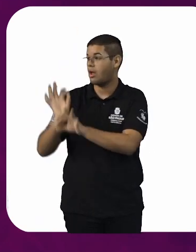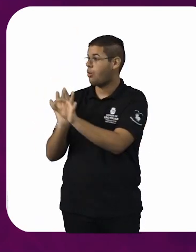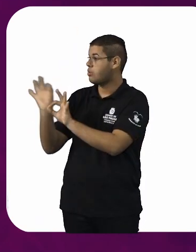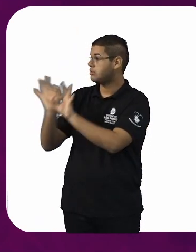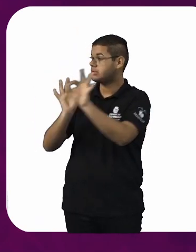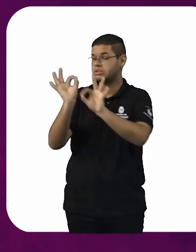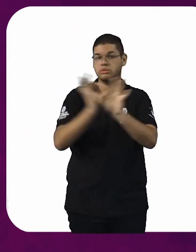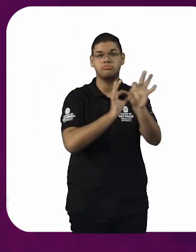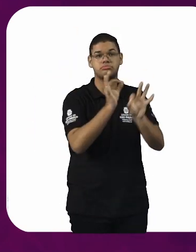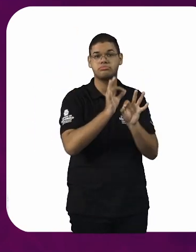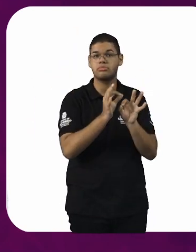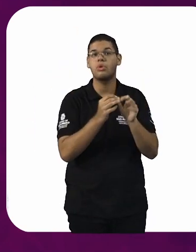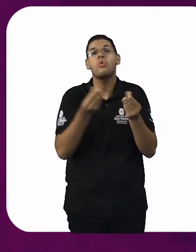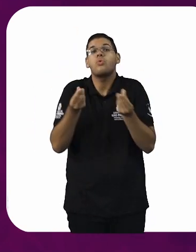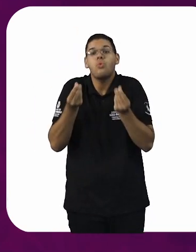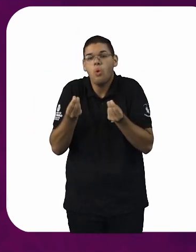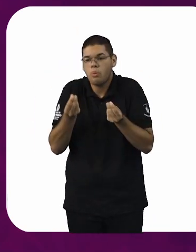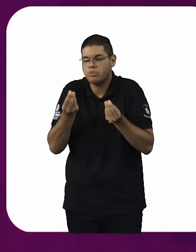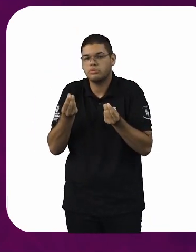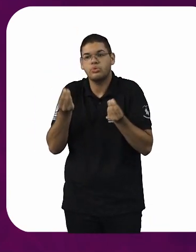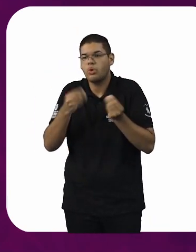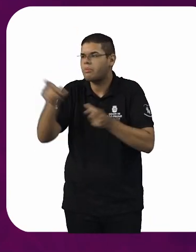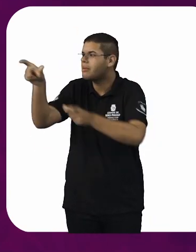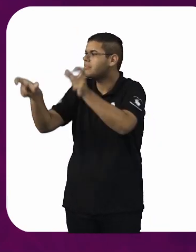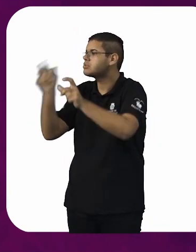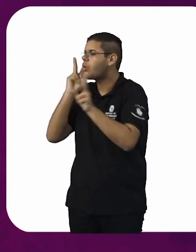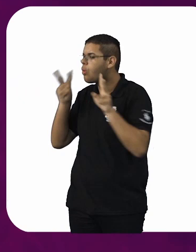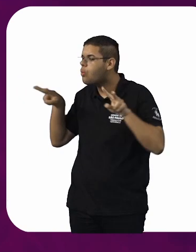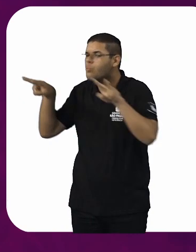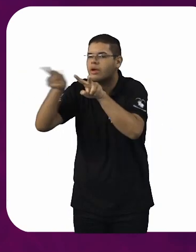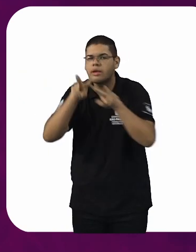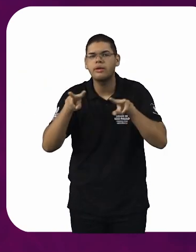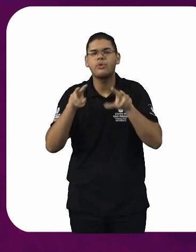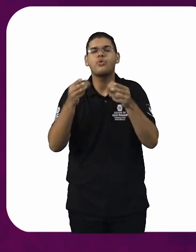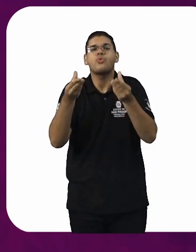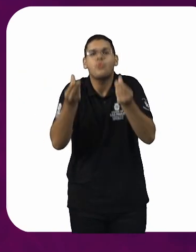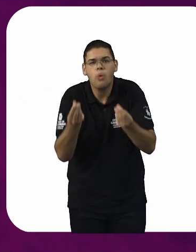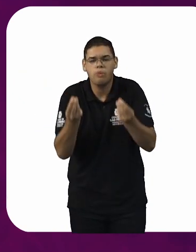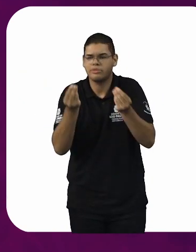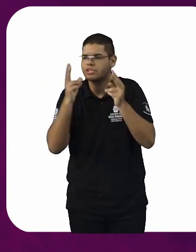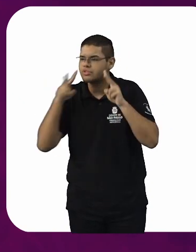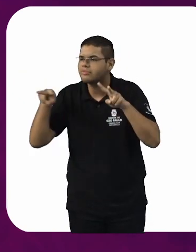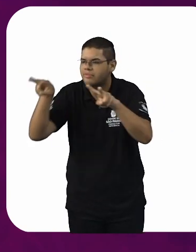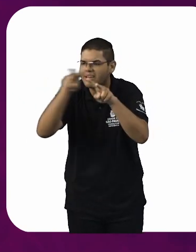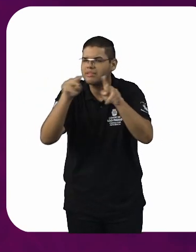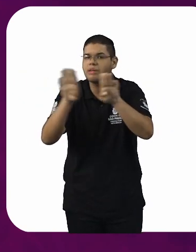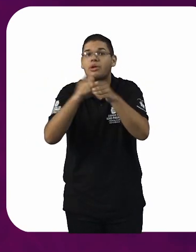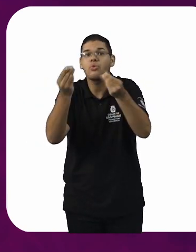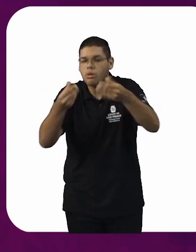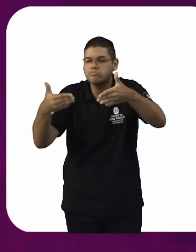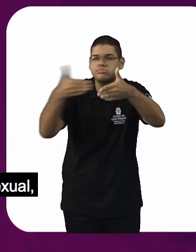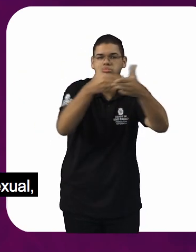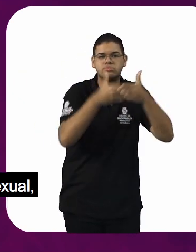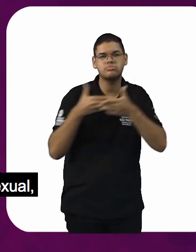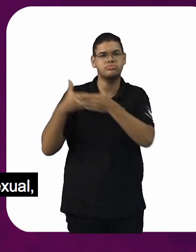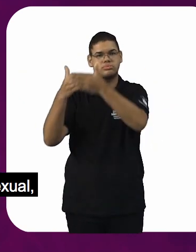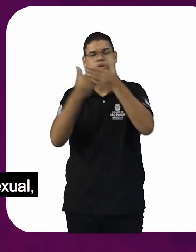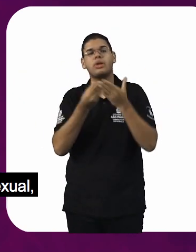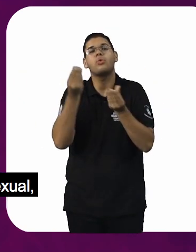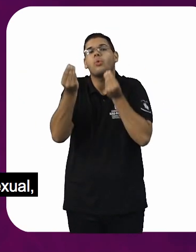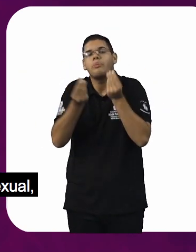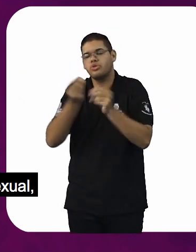gente enxerga o mundo de fora e como ele impacta no nosso ambiente interno e como que a gente pode mudar